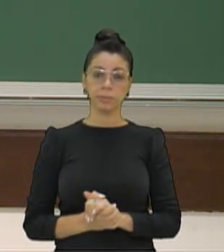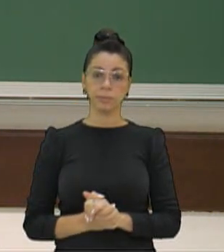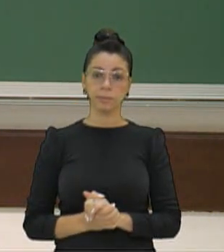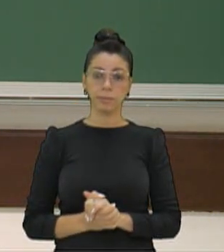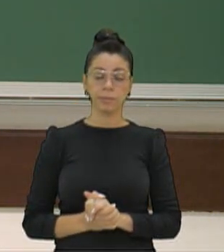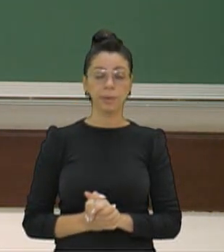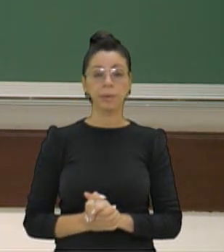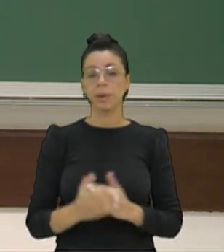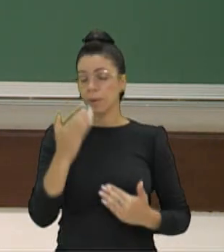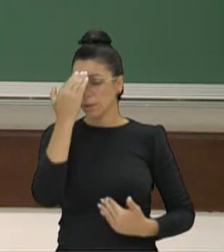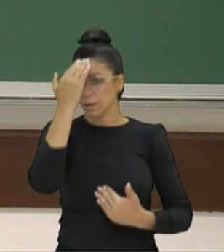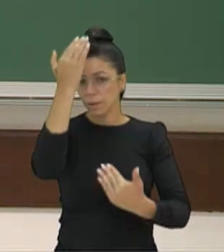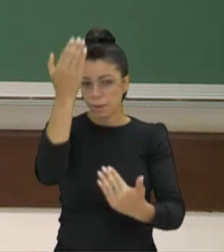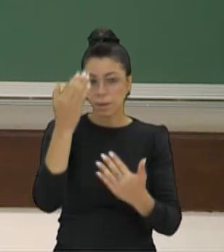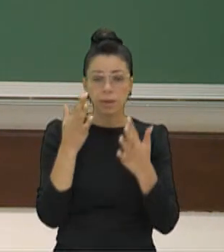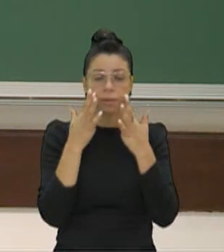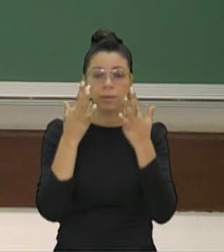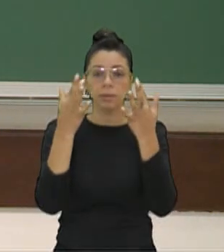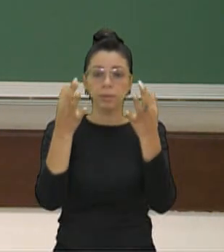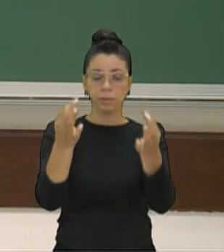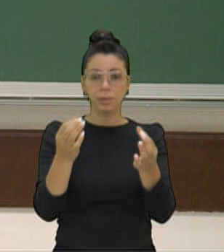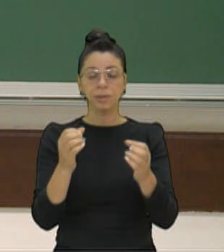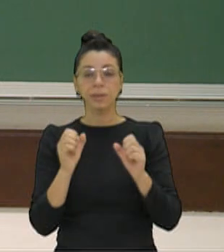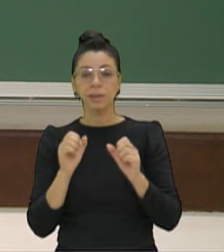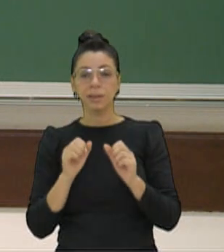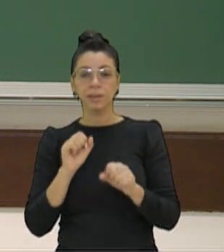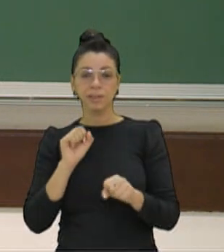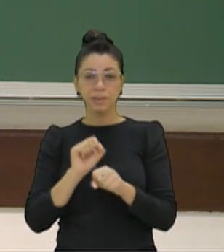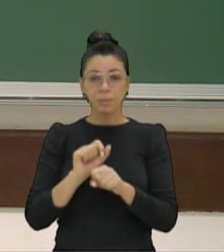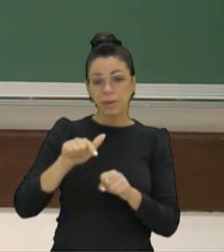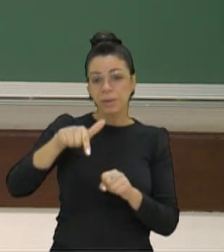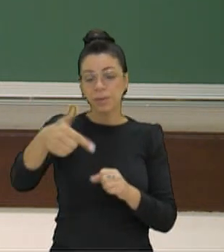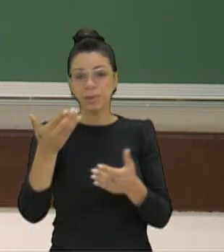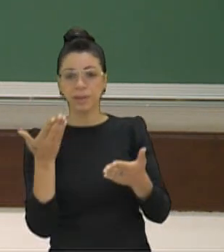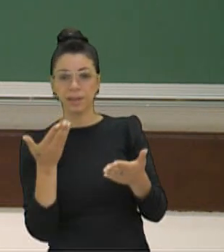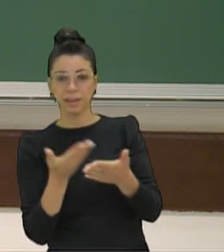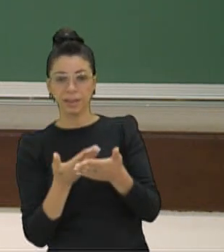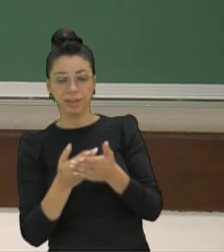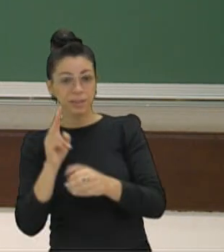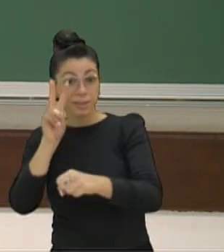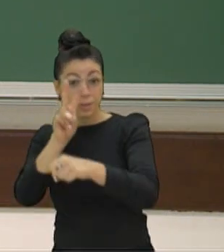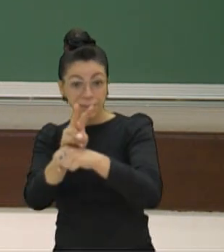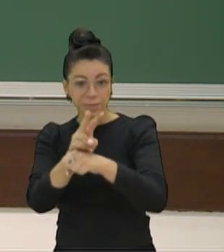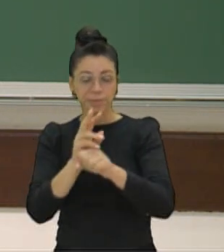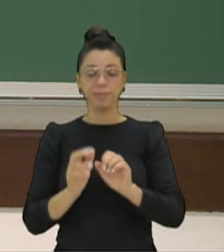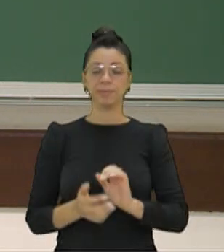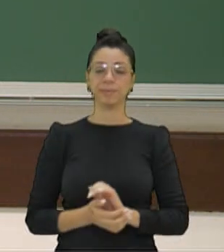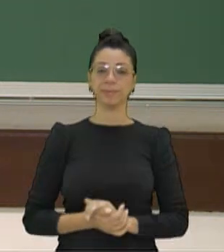Então, agradeço a sua atenção, te espero aqui na nossa próxima aula. Se cuida!